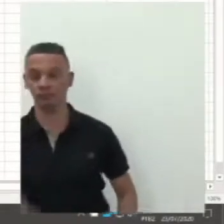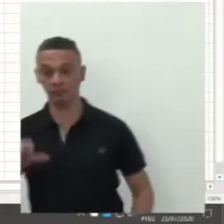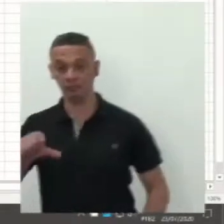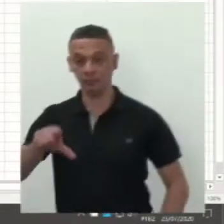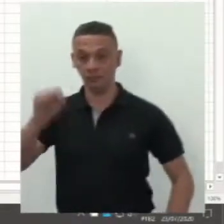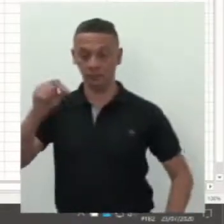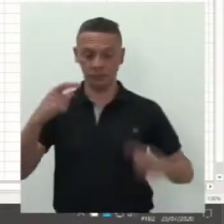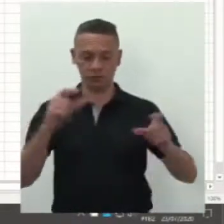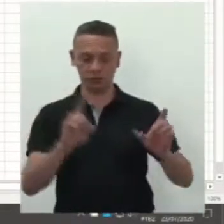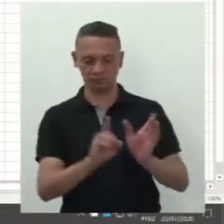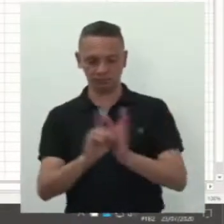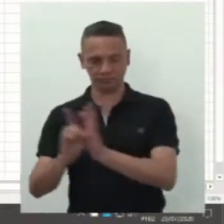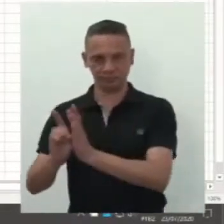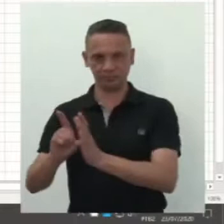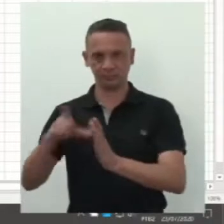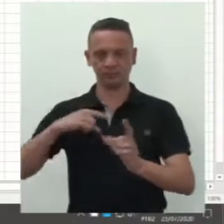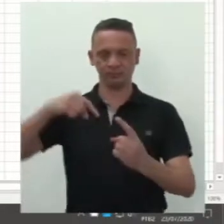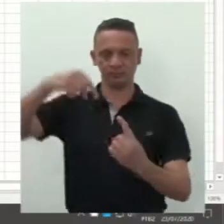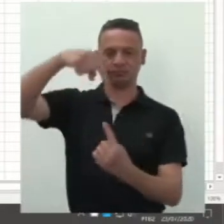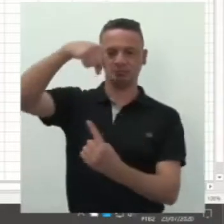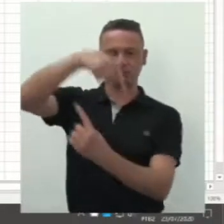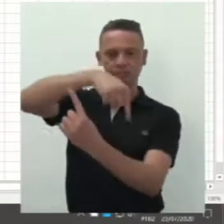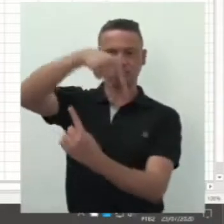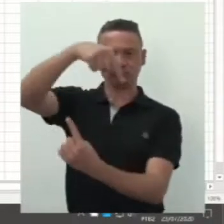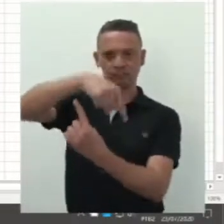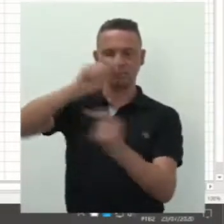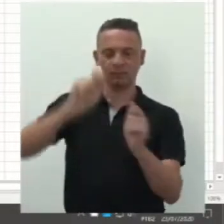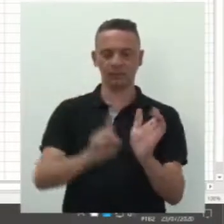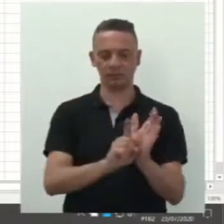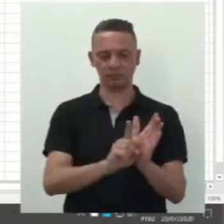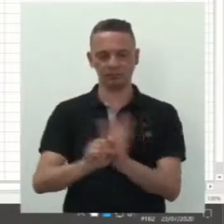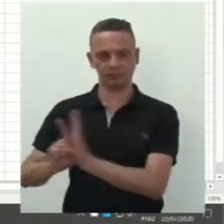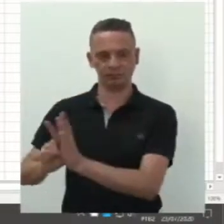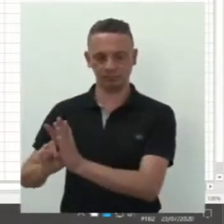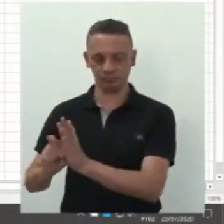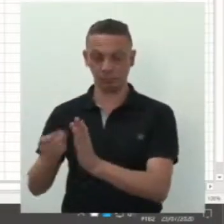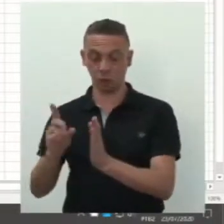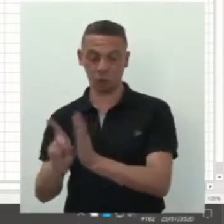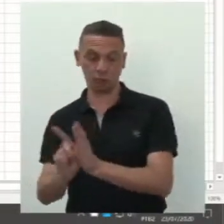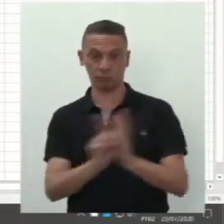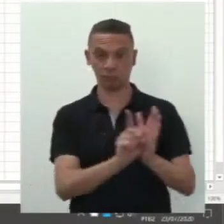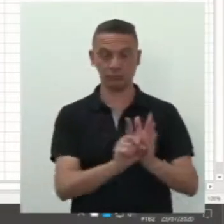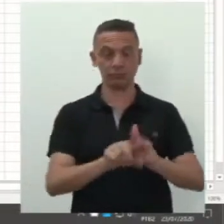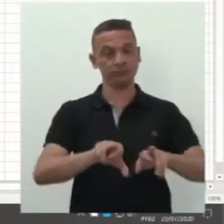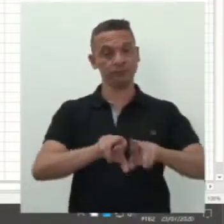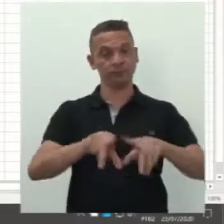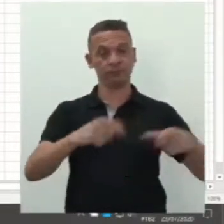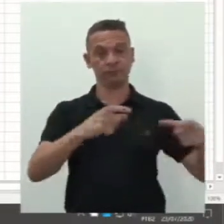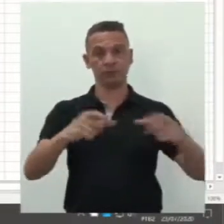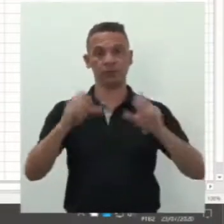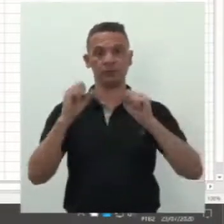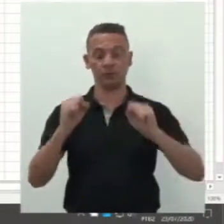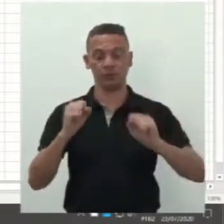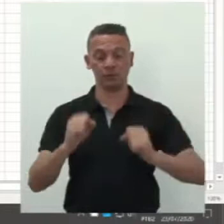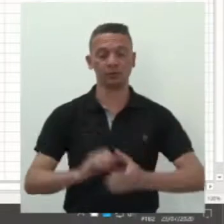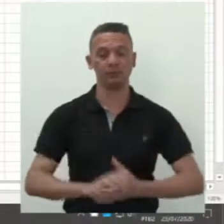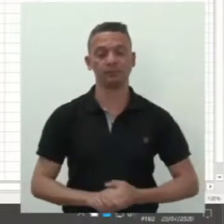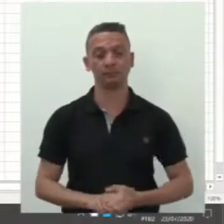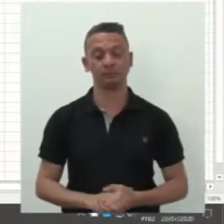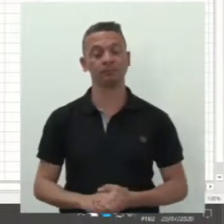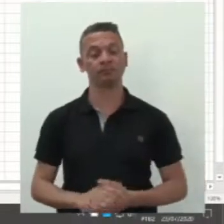duas setinhas, clico e eu posso arrastar ela de volta ou para outro lugar, se eu quiser, tá?